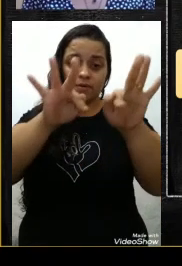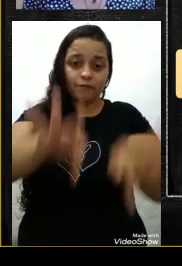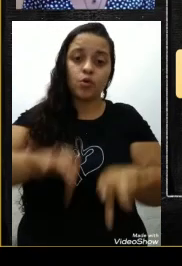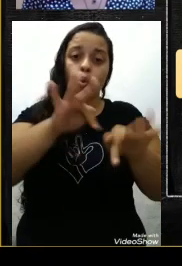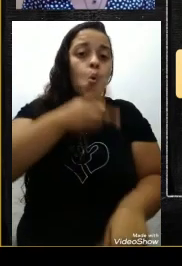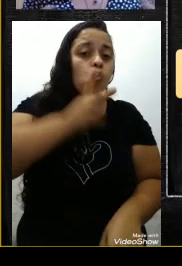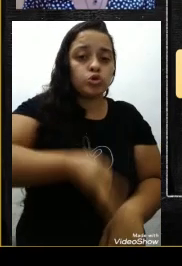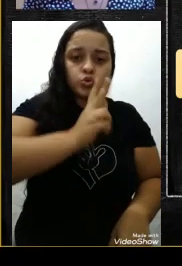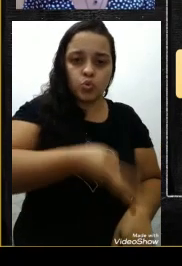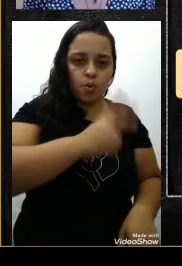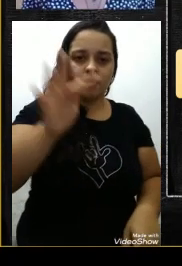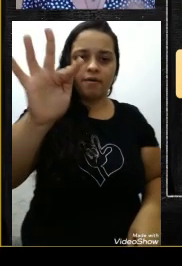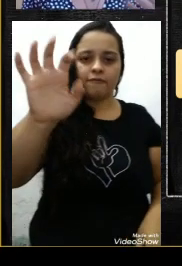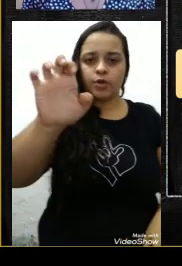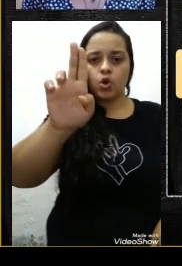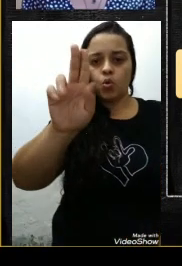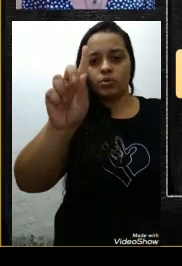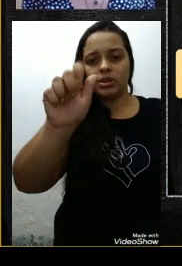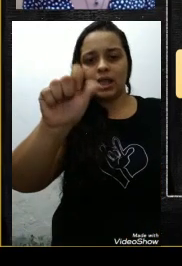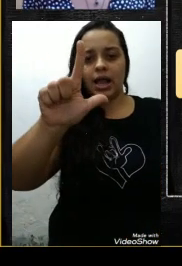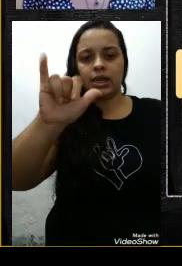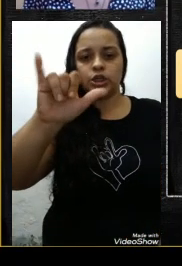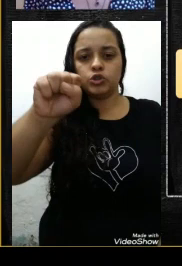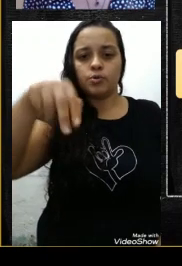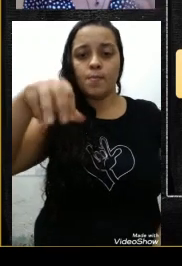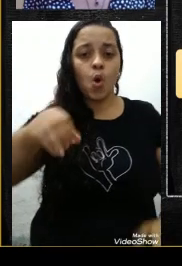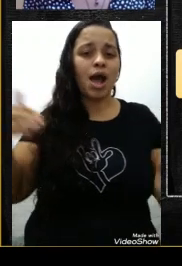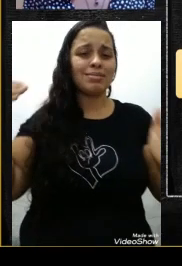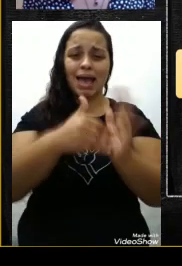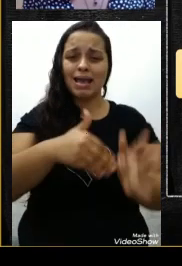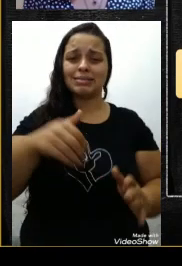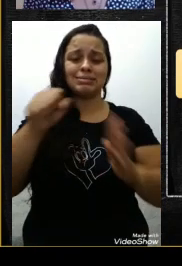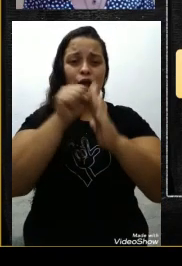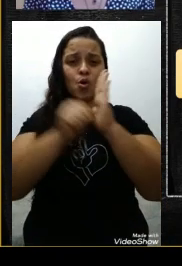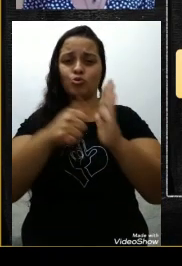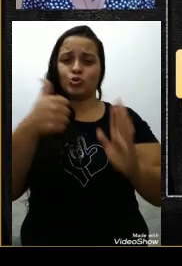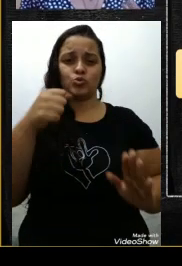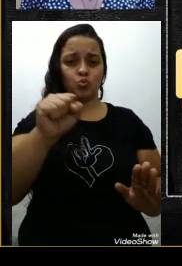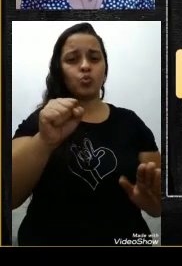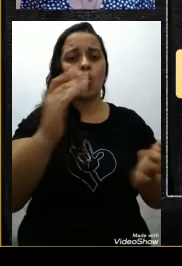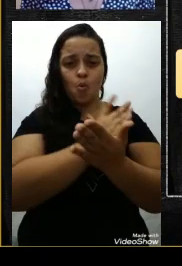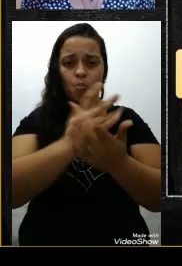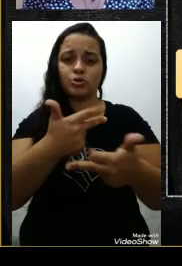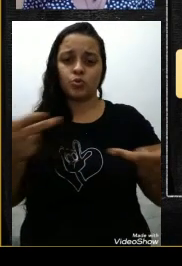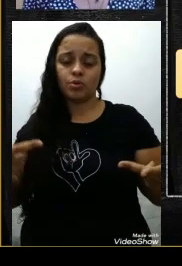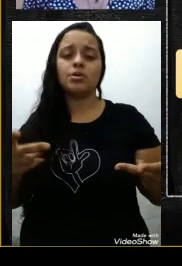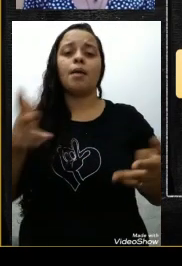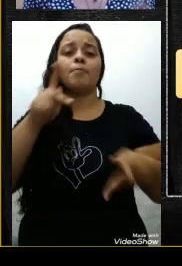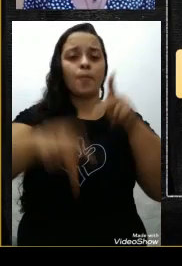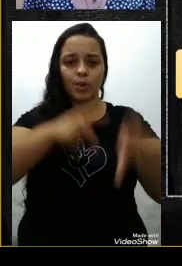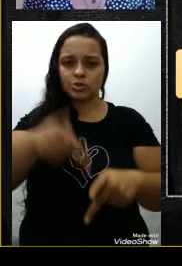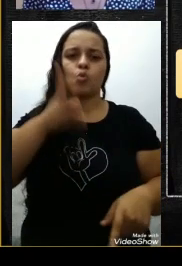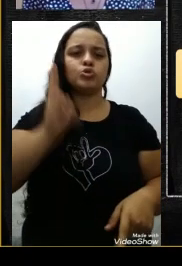de existir, ele se mantém. Algumas características do feudalismo vão se manter até o século XVIII. Fiquem muito atentos a isso.